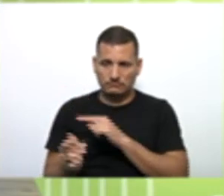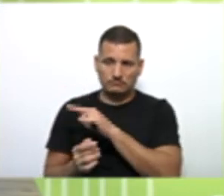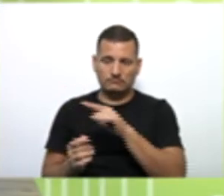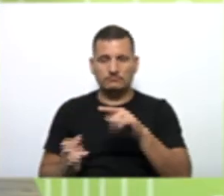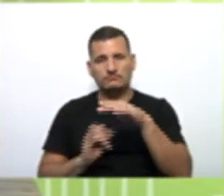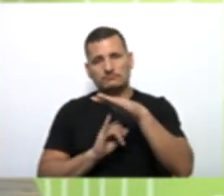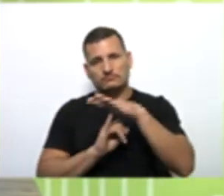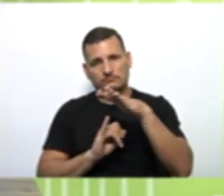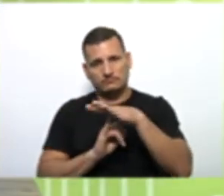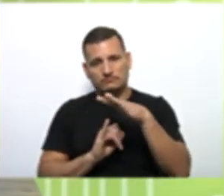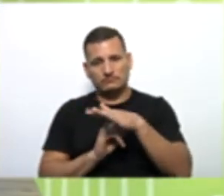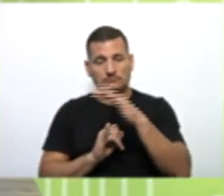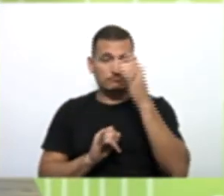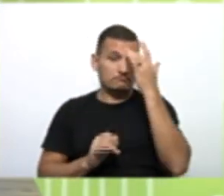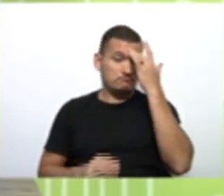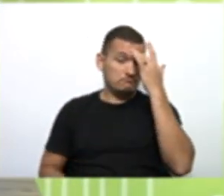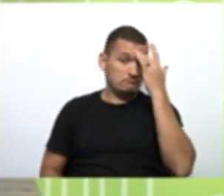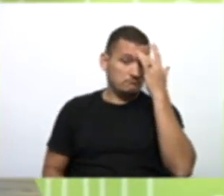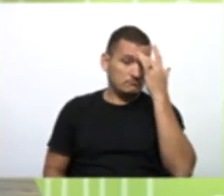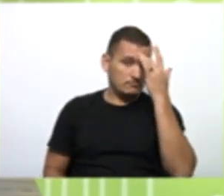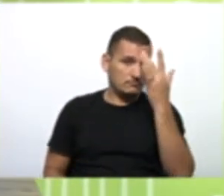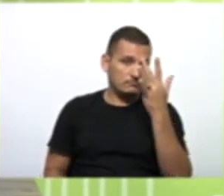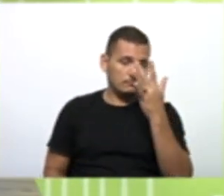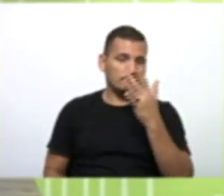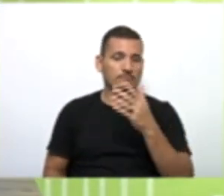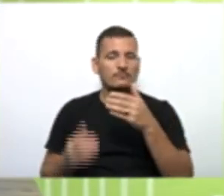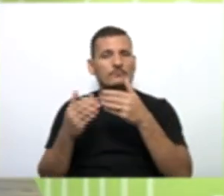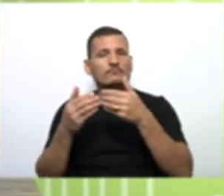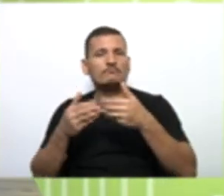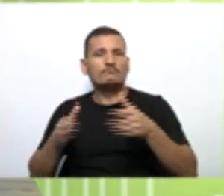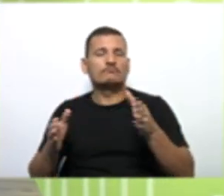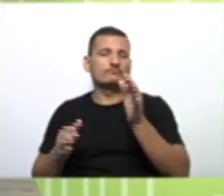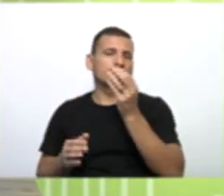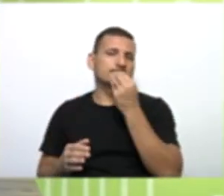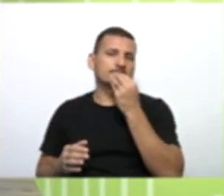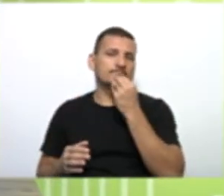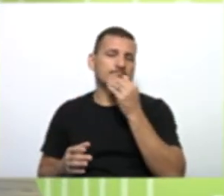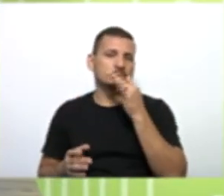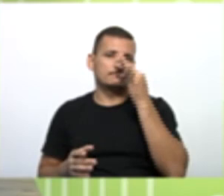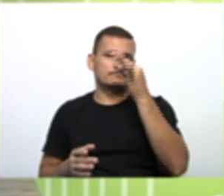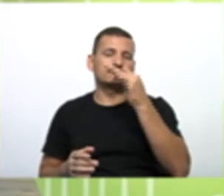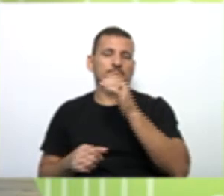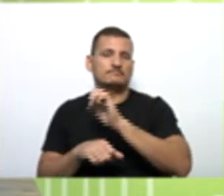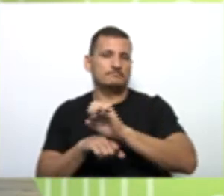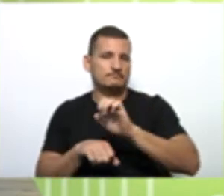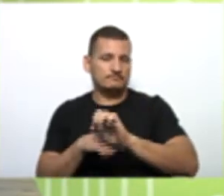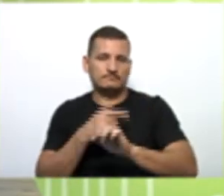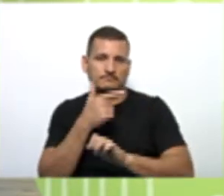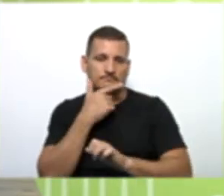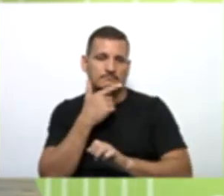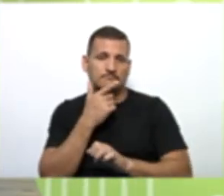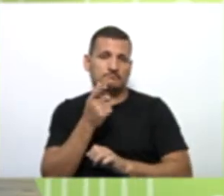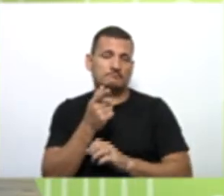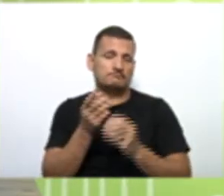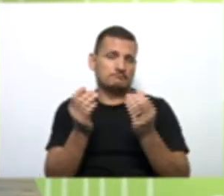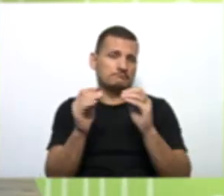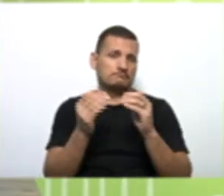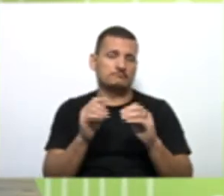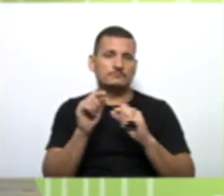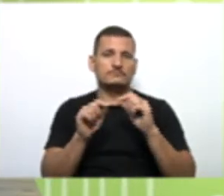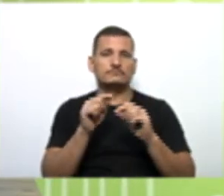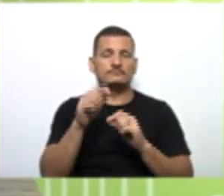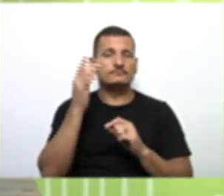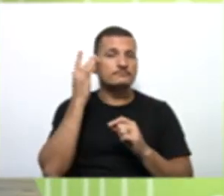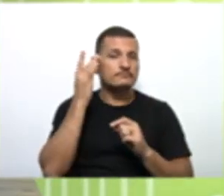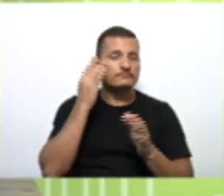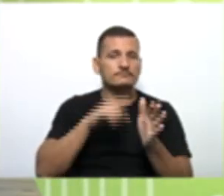vai facilitar a abertura de oportunidades para a vaga de estágio. Então, você vai dizer o que você achou da